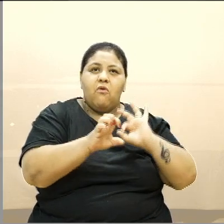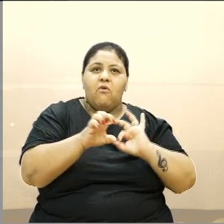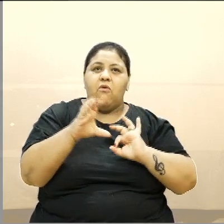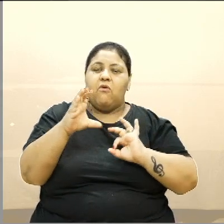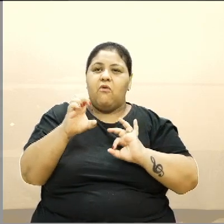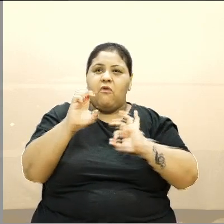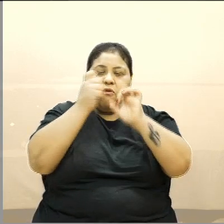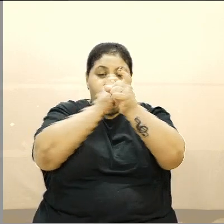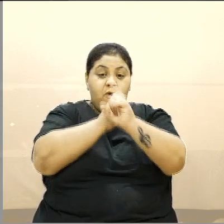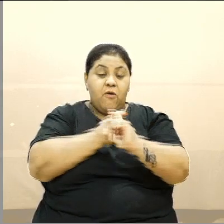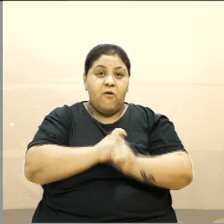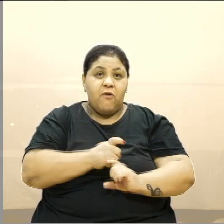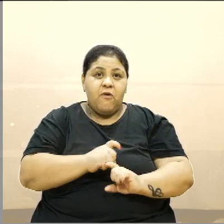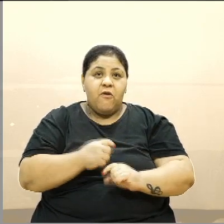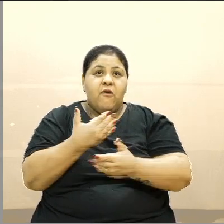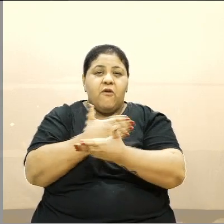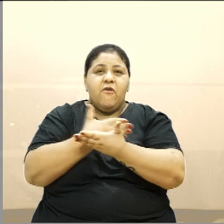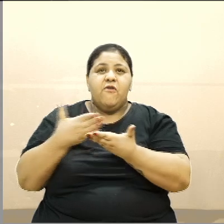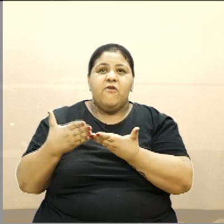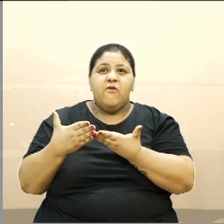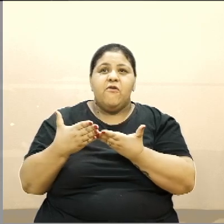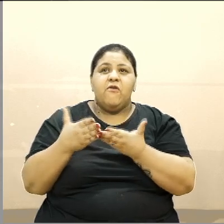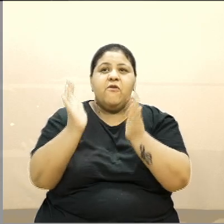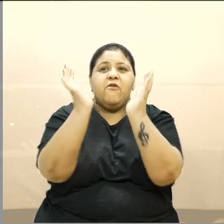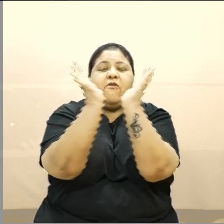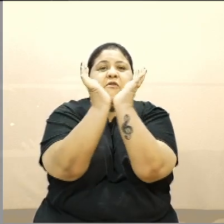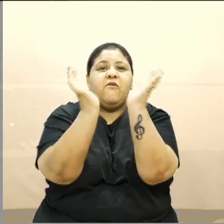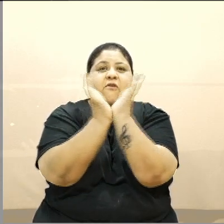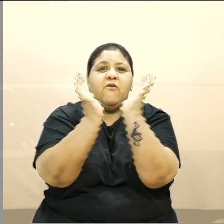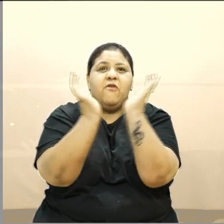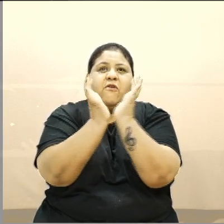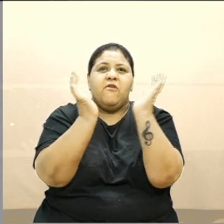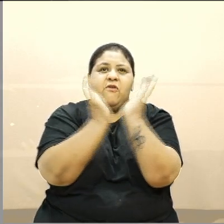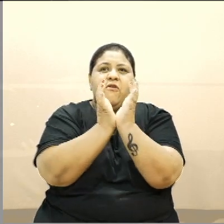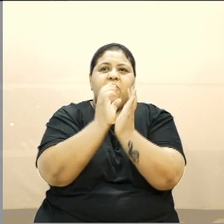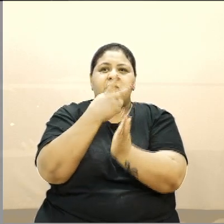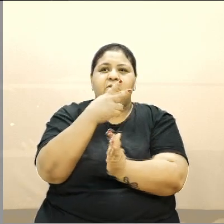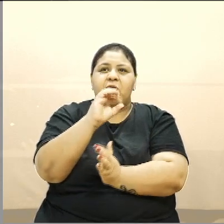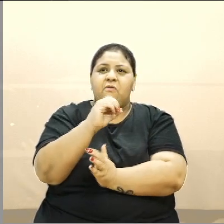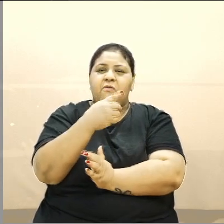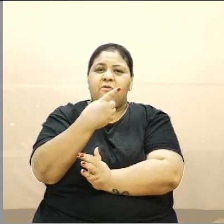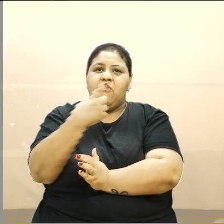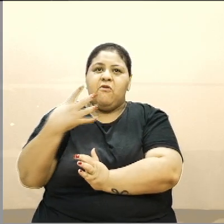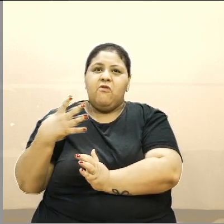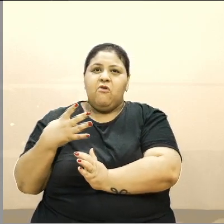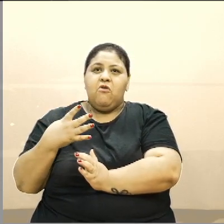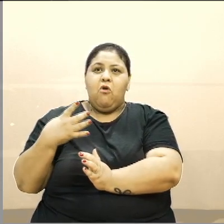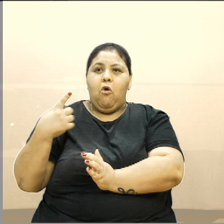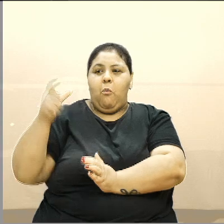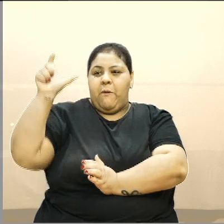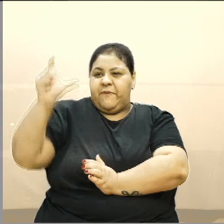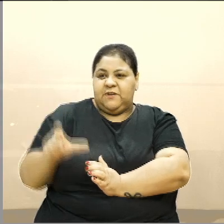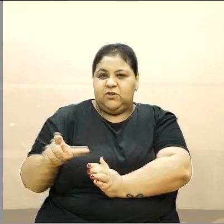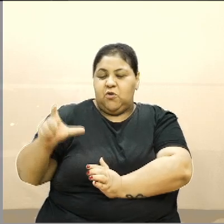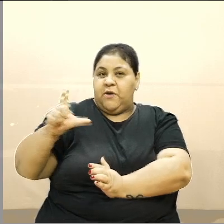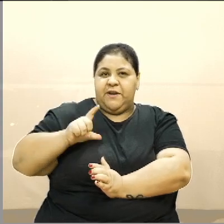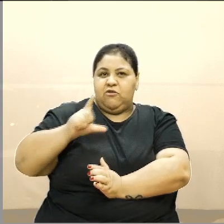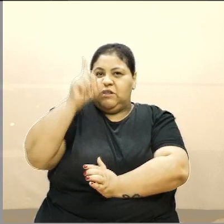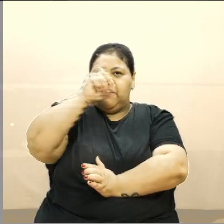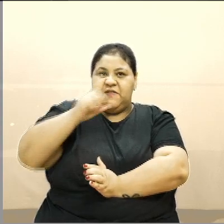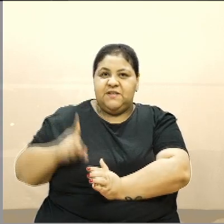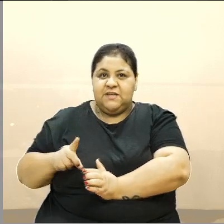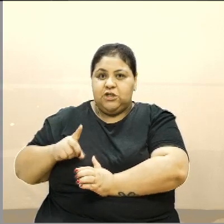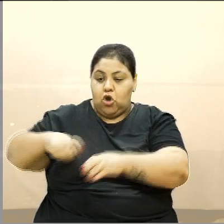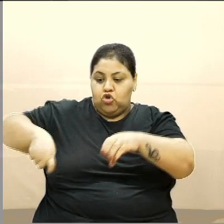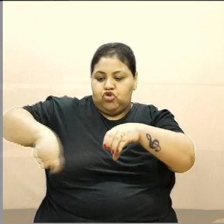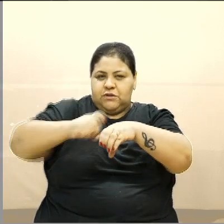exoesqueleto que fez, na abertura da Copa do Mundo de 2014, um tetraplégico chutar uma bola. Então, todos eles são nomes proeminentes